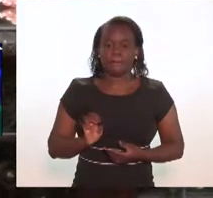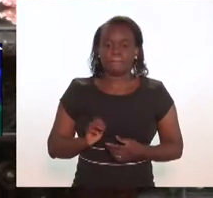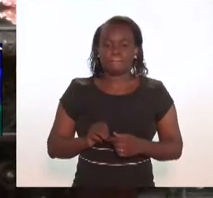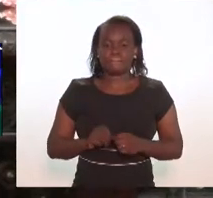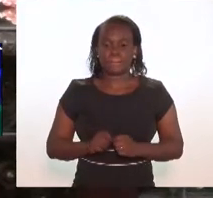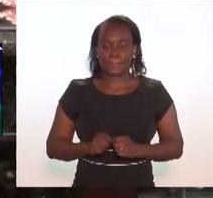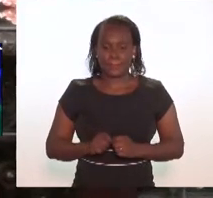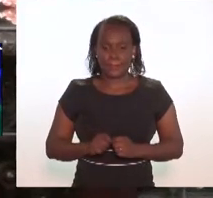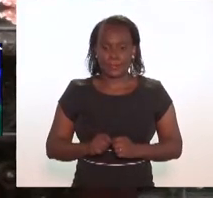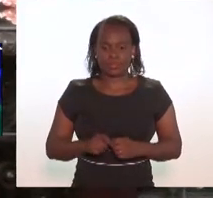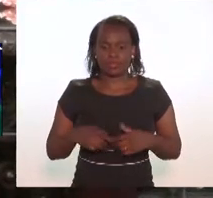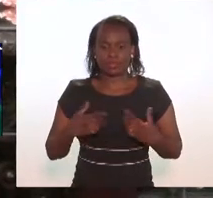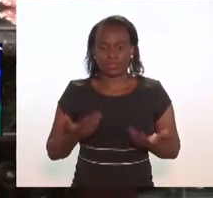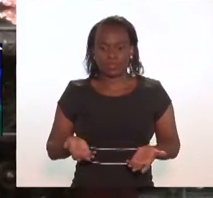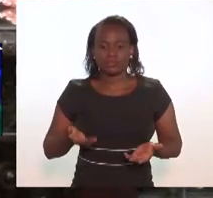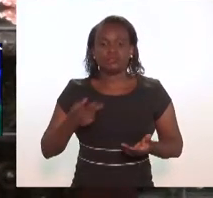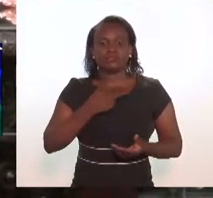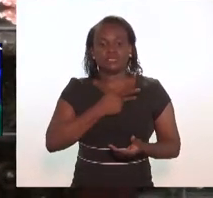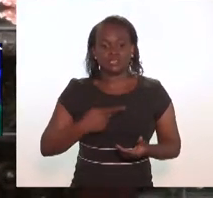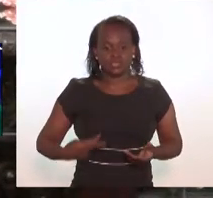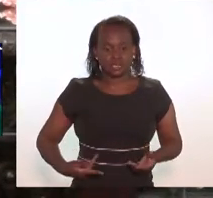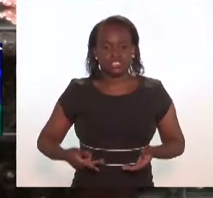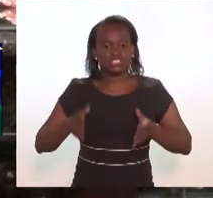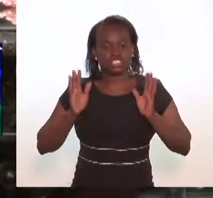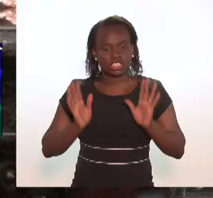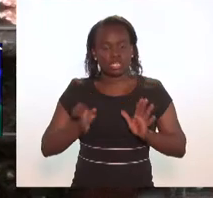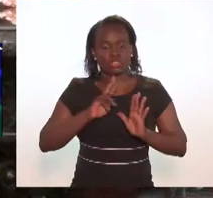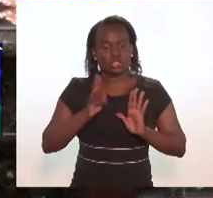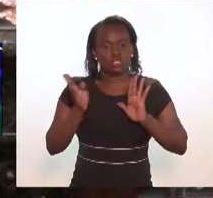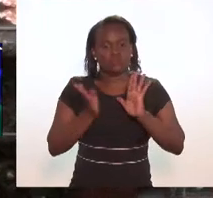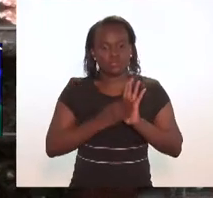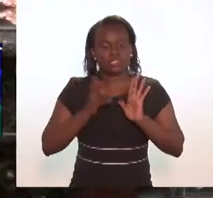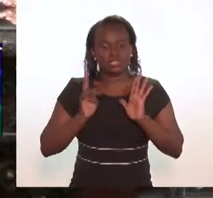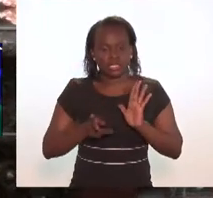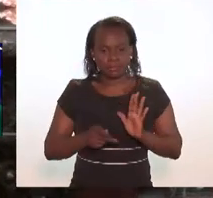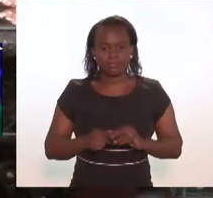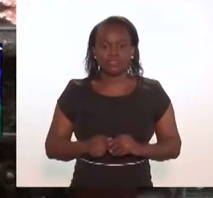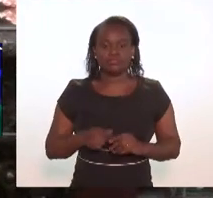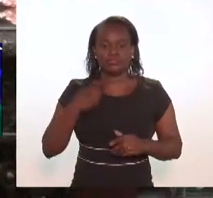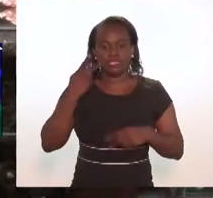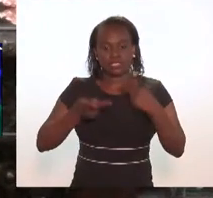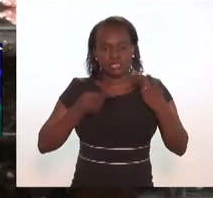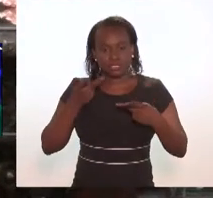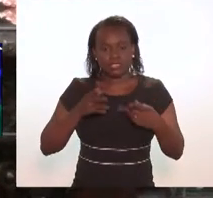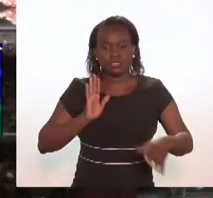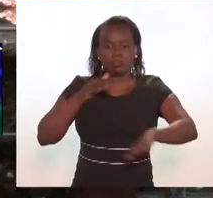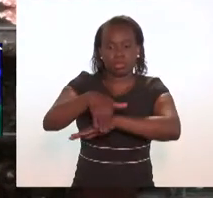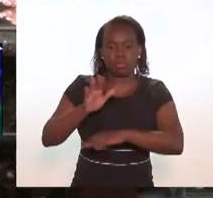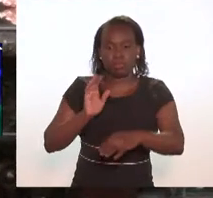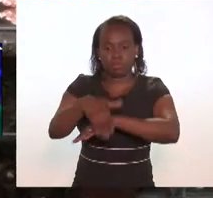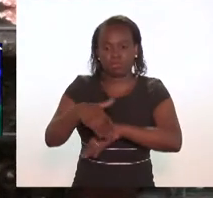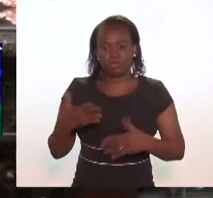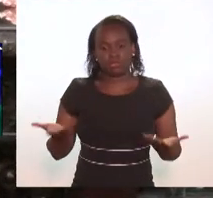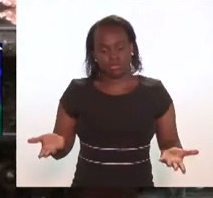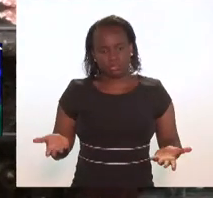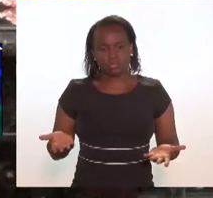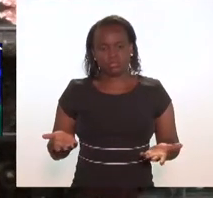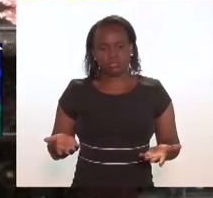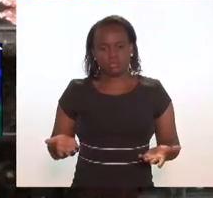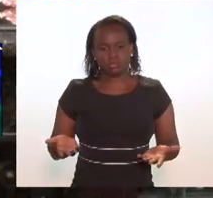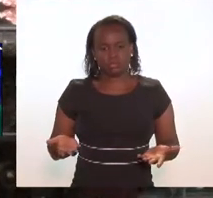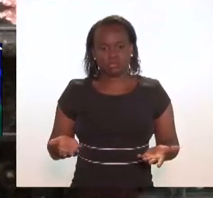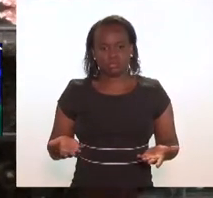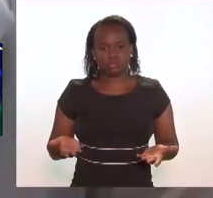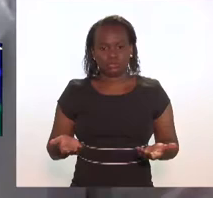quem faz a mediação é o presidente. Vossa Excelência já estava escrito, como sempre, falando em cima da fala dos outros parlamentares. Não, é que